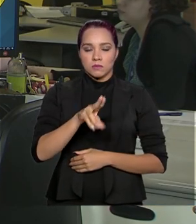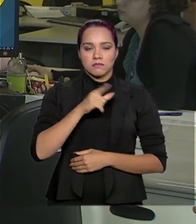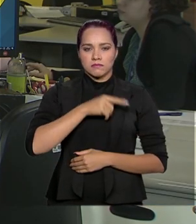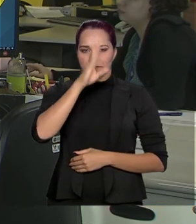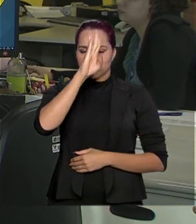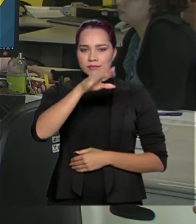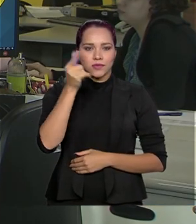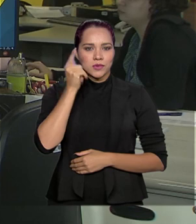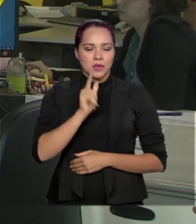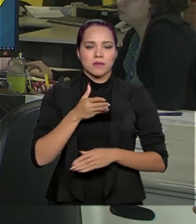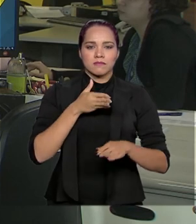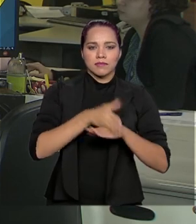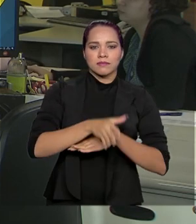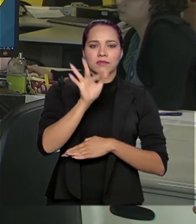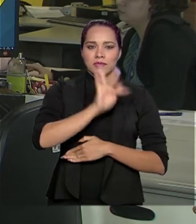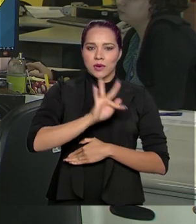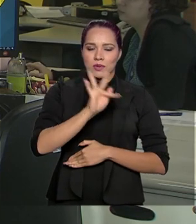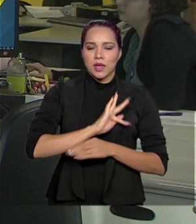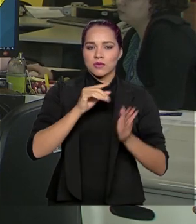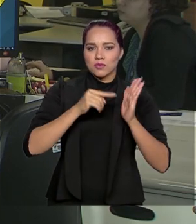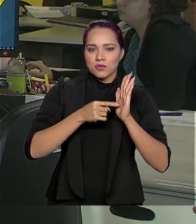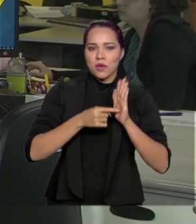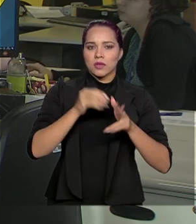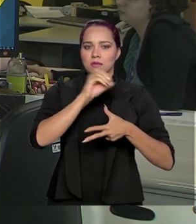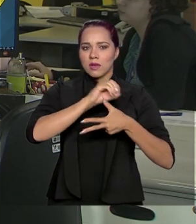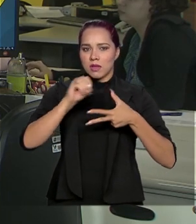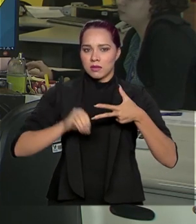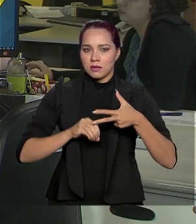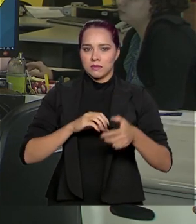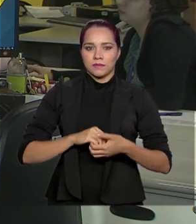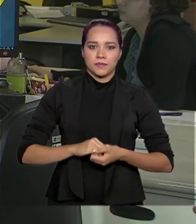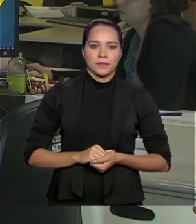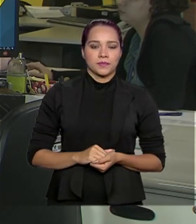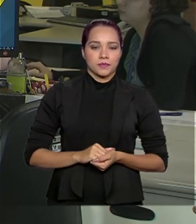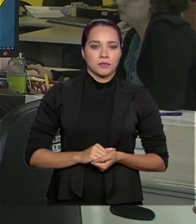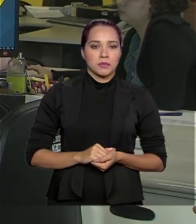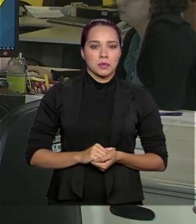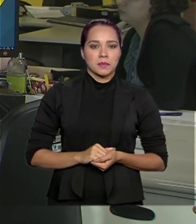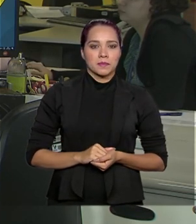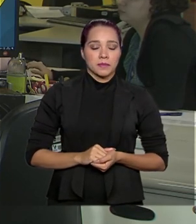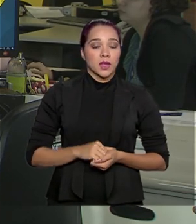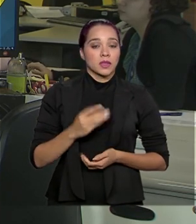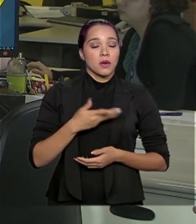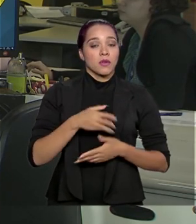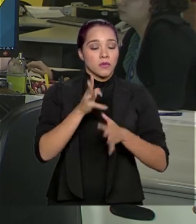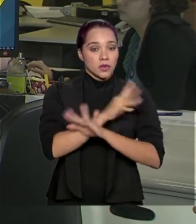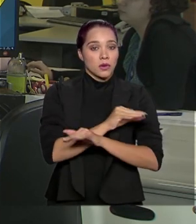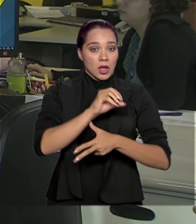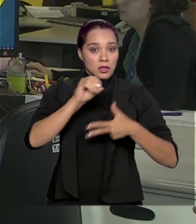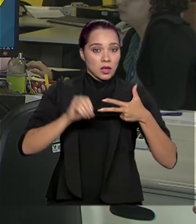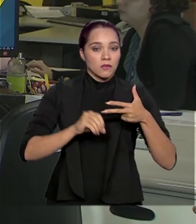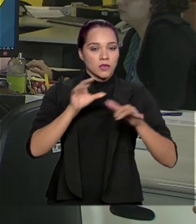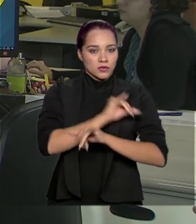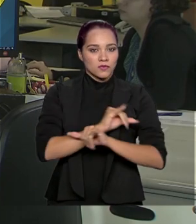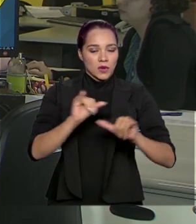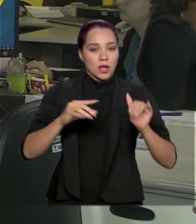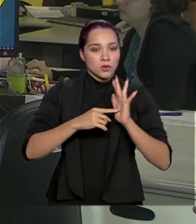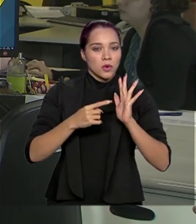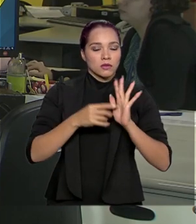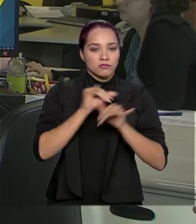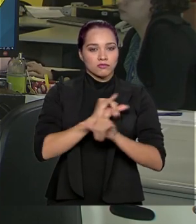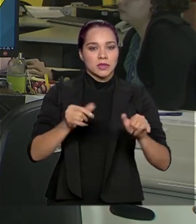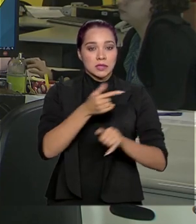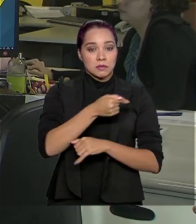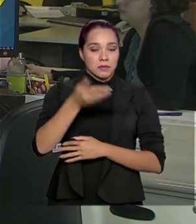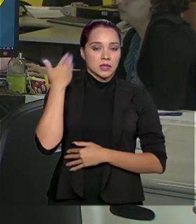para o ensino superior público com a nota do Exame Nacional do Ensino Médio, o Enem, divulgada na semana passada. E as inscrições